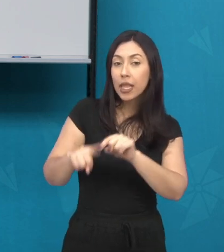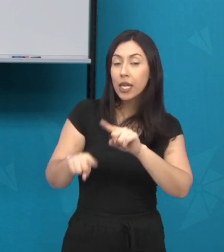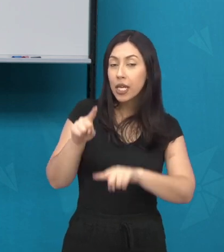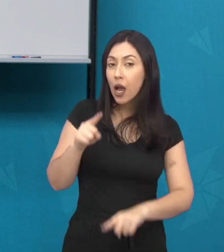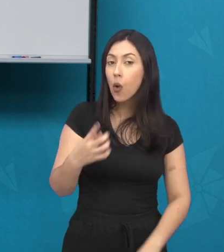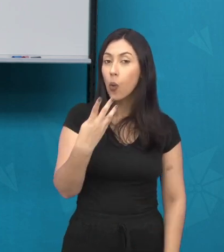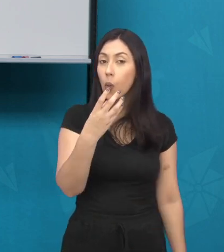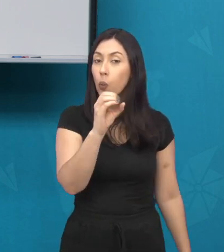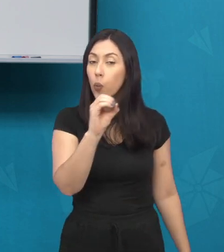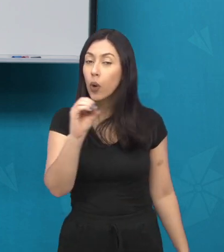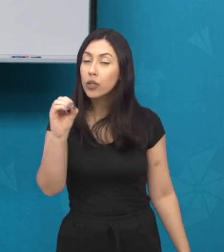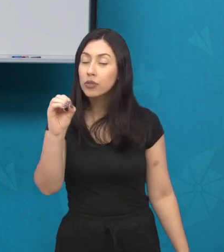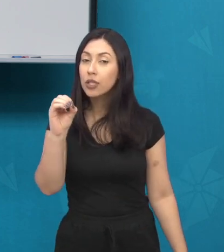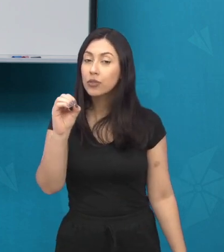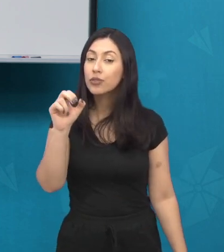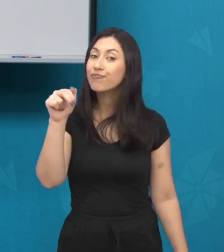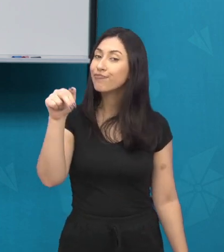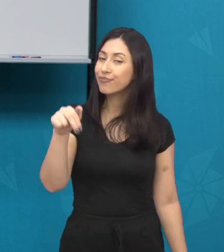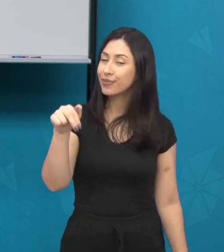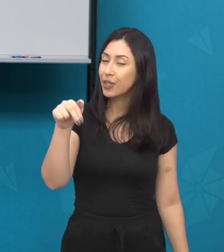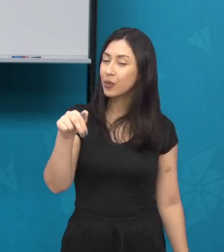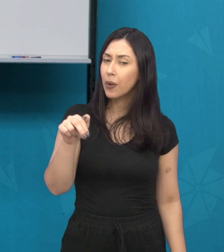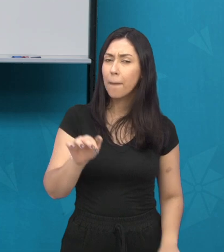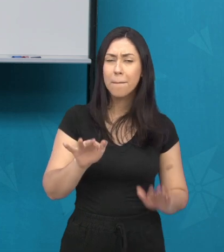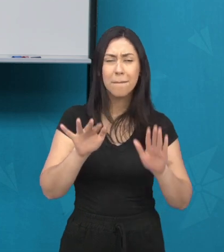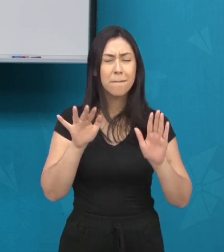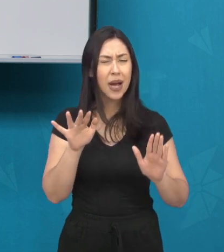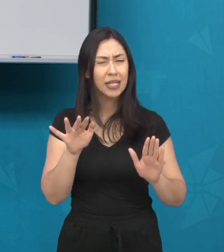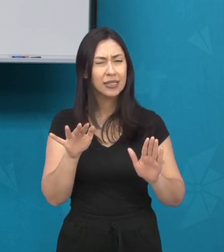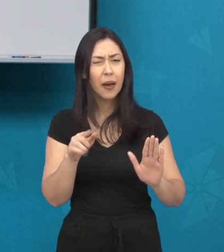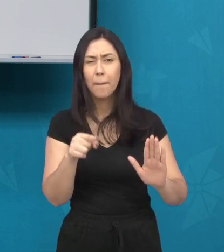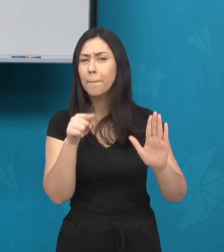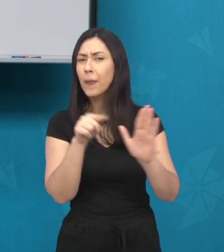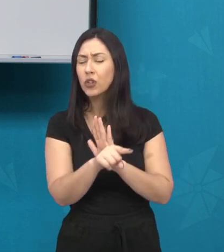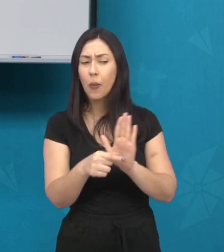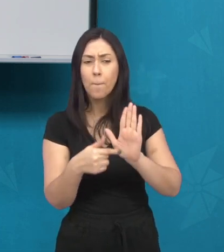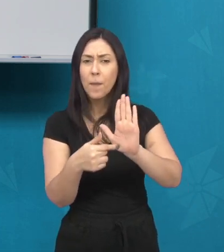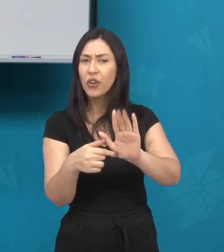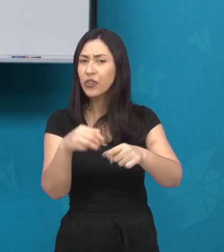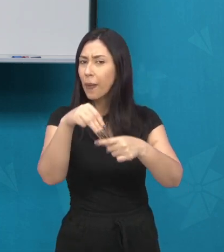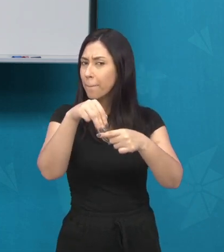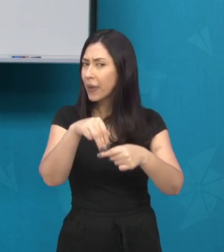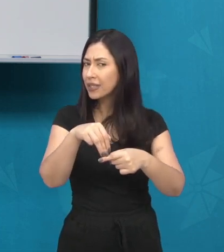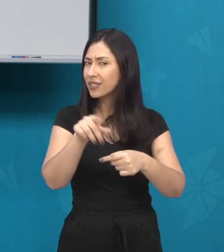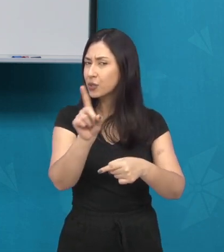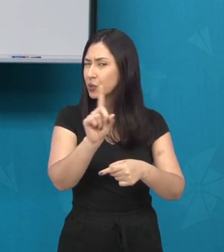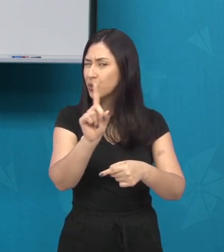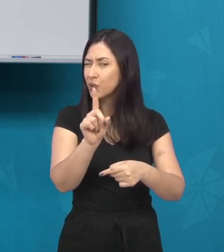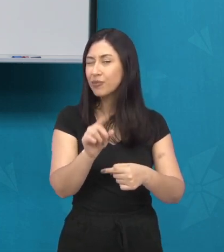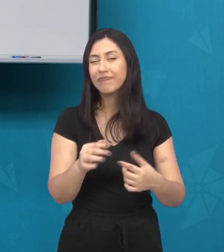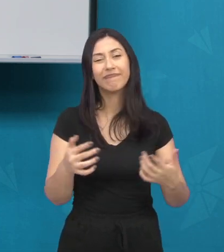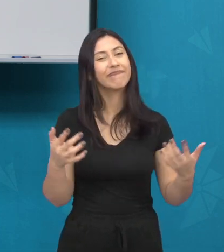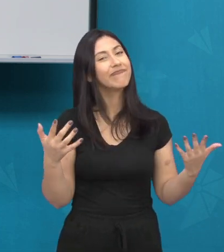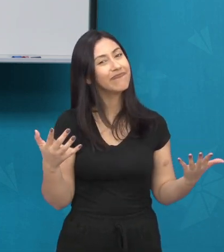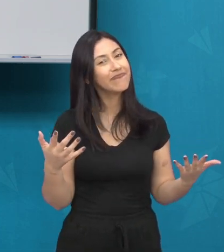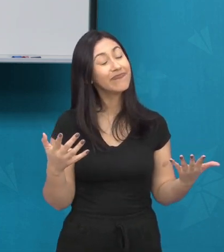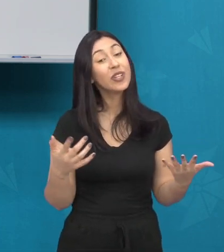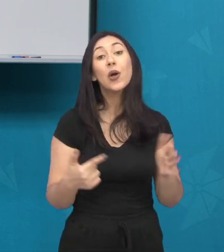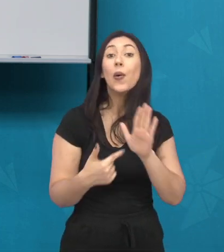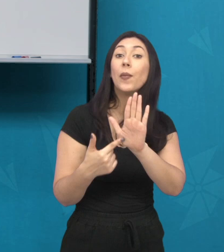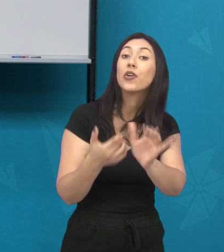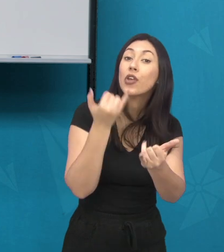objeto é 400 n Mas a questão não dá pra gente a massa só que para bom